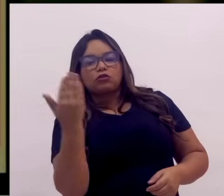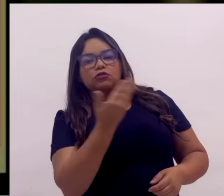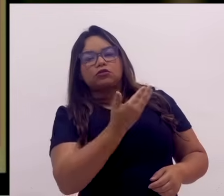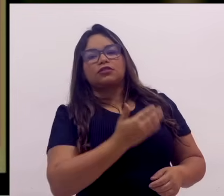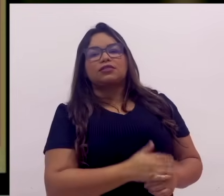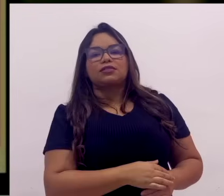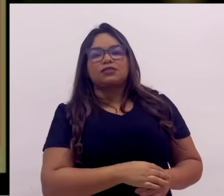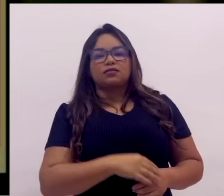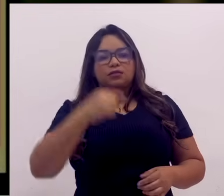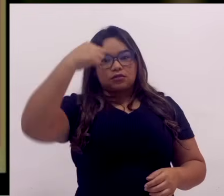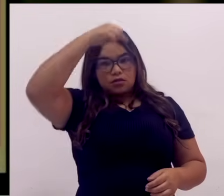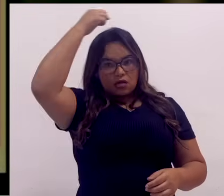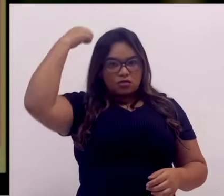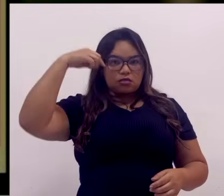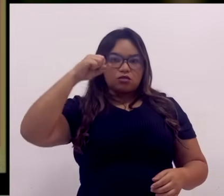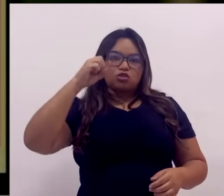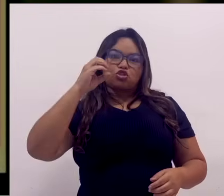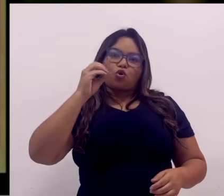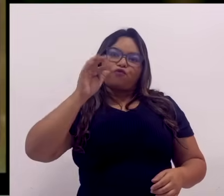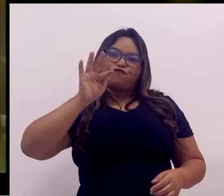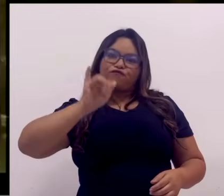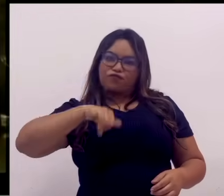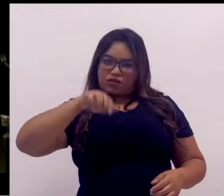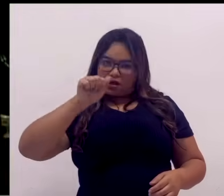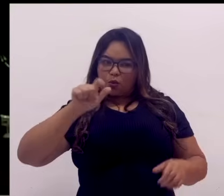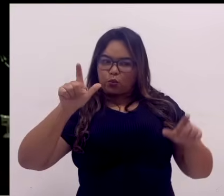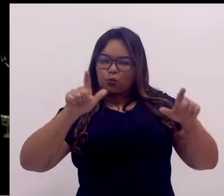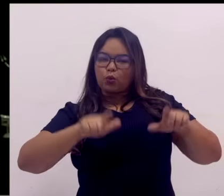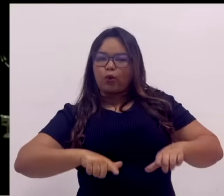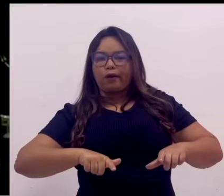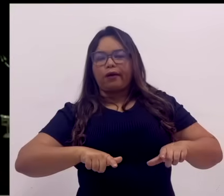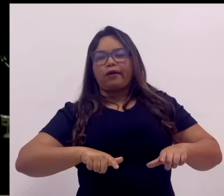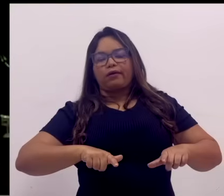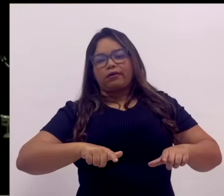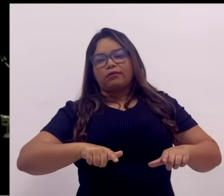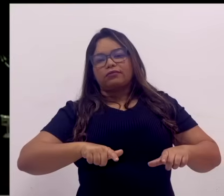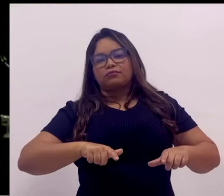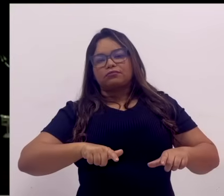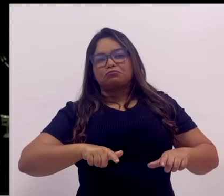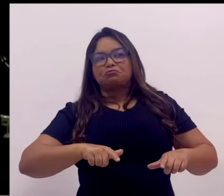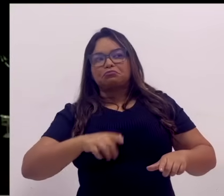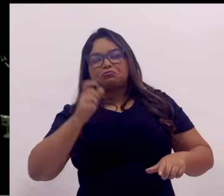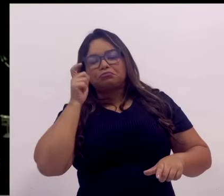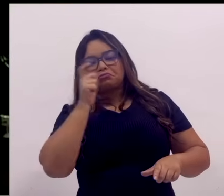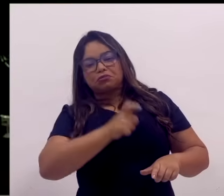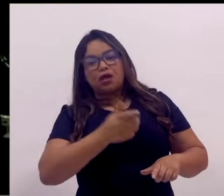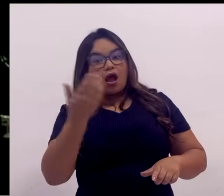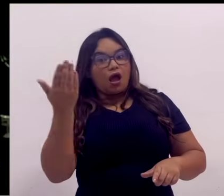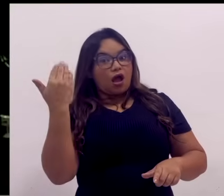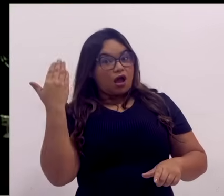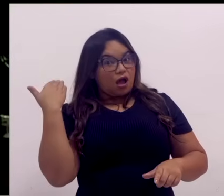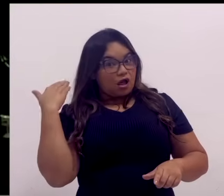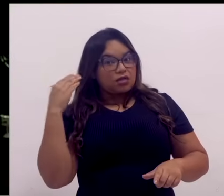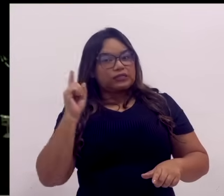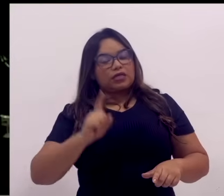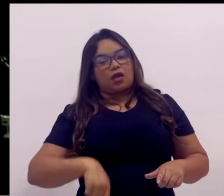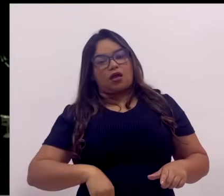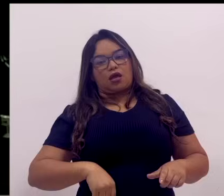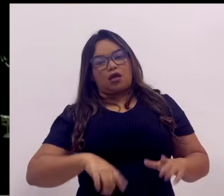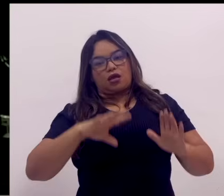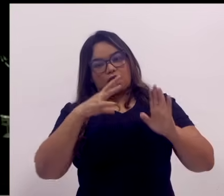Sofia, um lugar muito interessante. Hoje é um museu, mas costumava ser uma igreja cristã nos